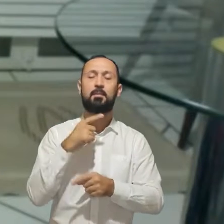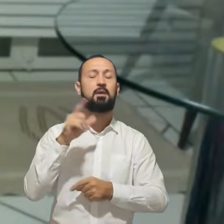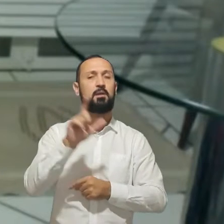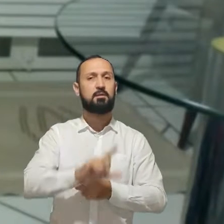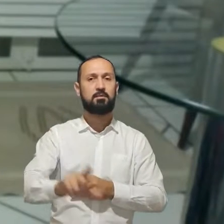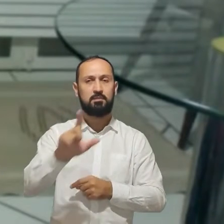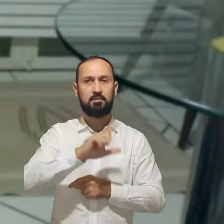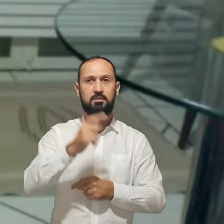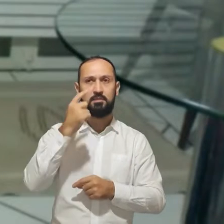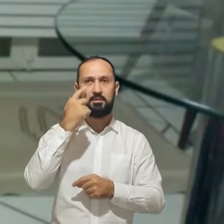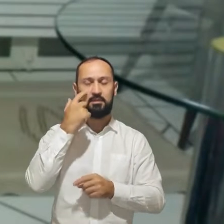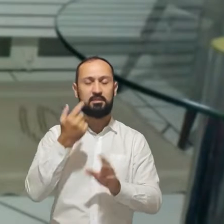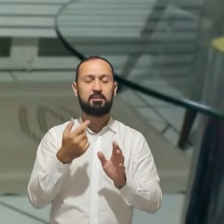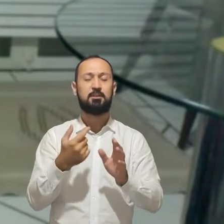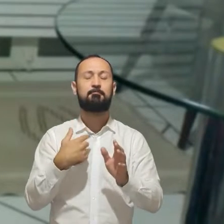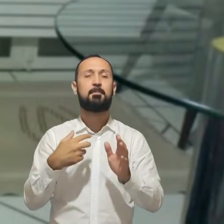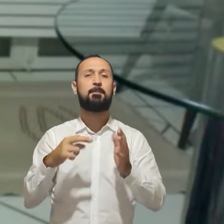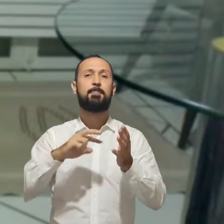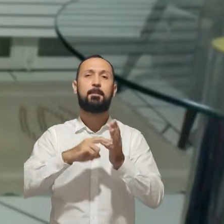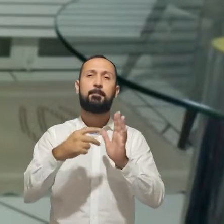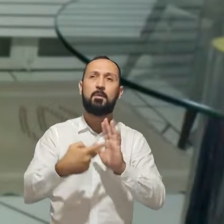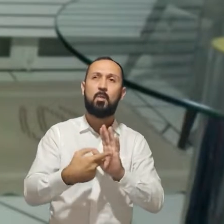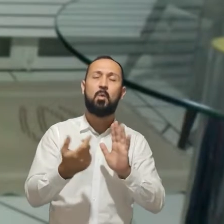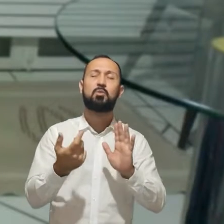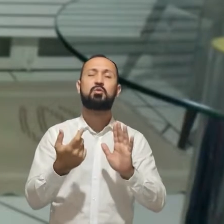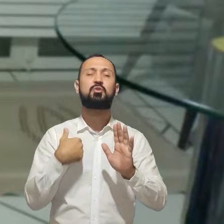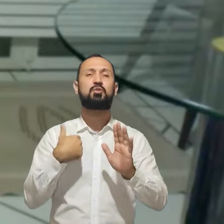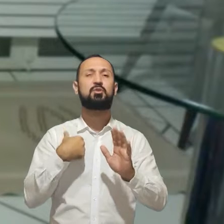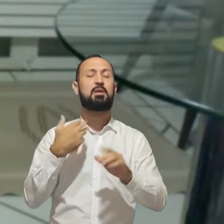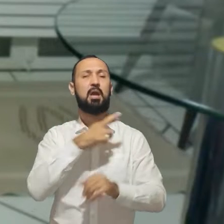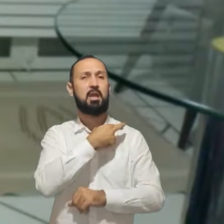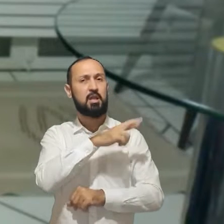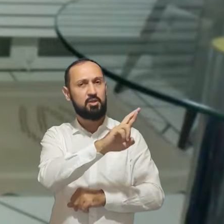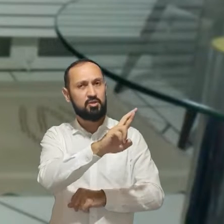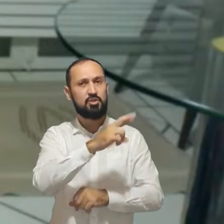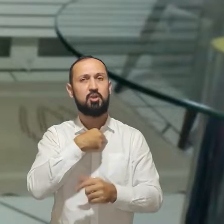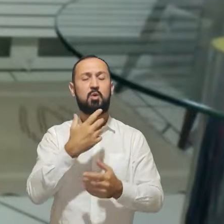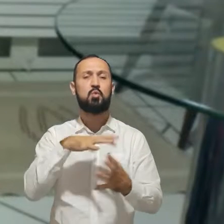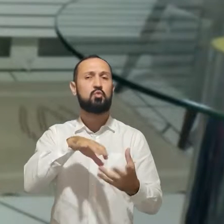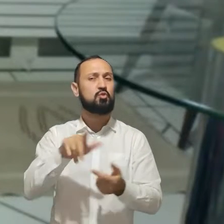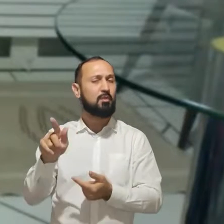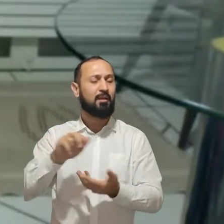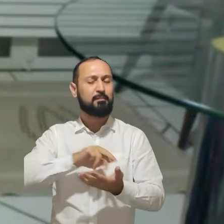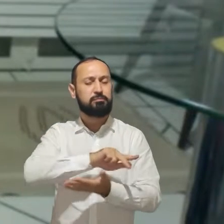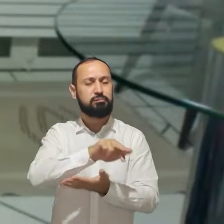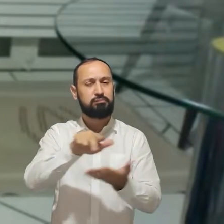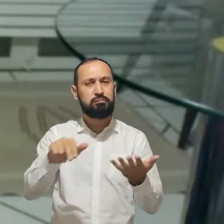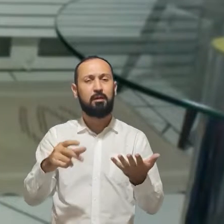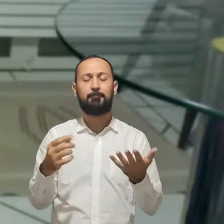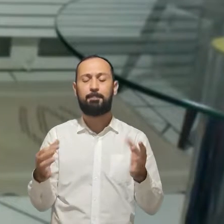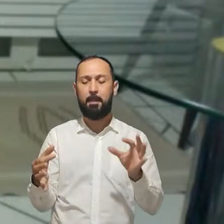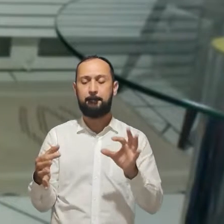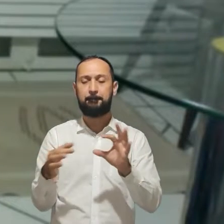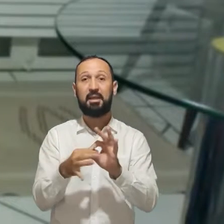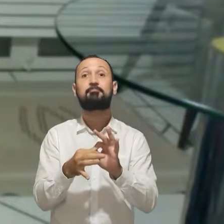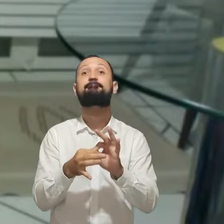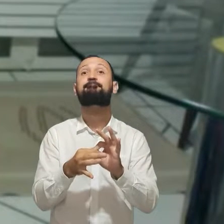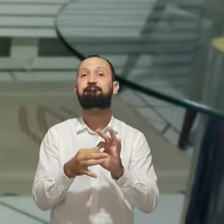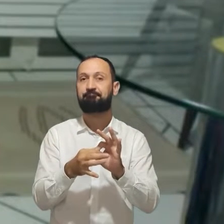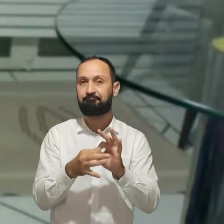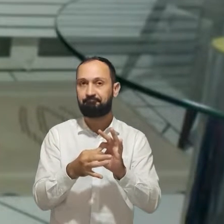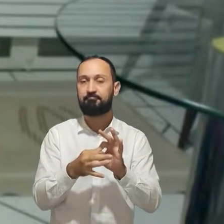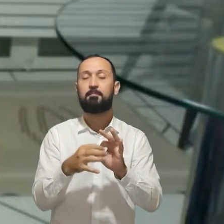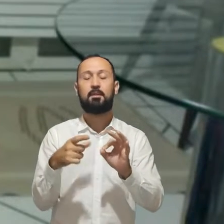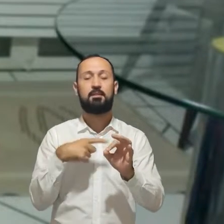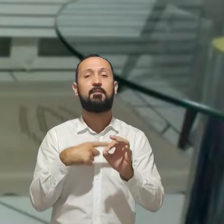cinema, literatura, semiótica, religião, história, geografia e tantas outras. E isso